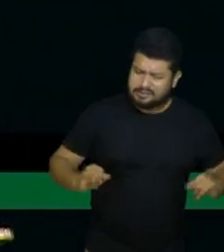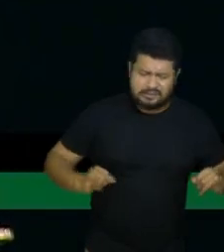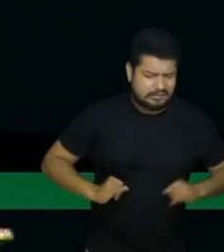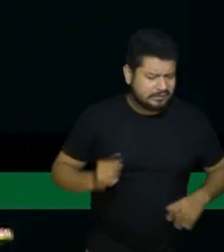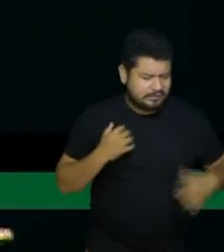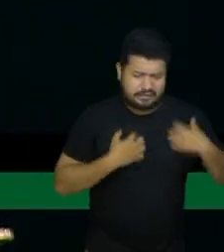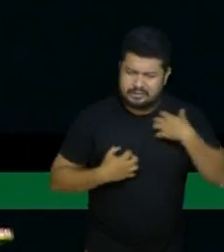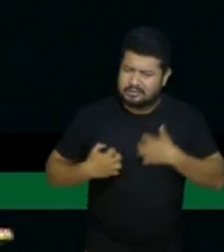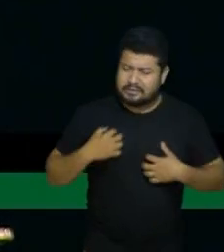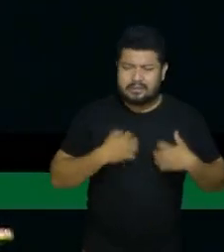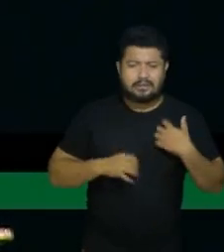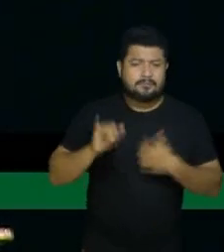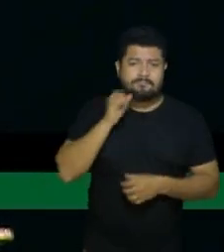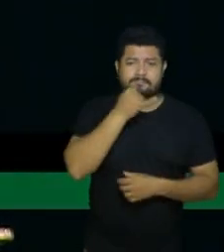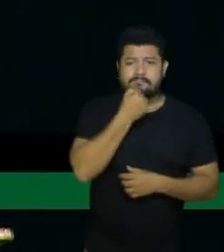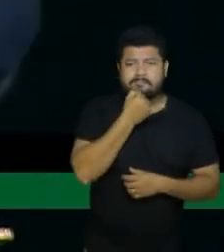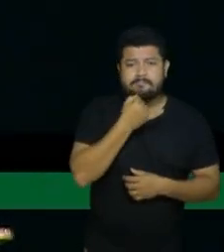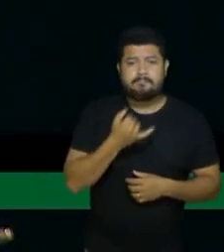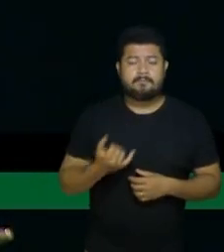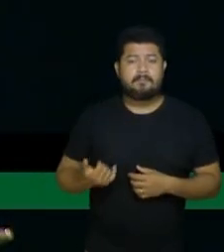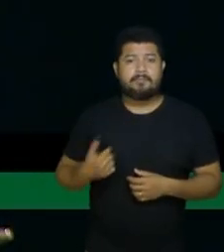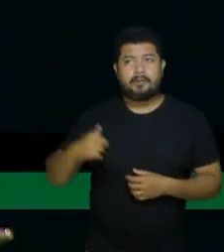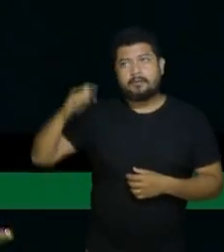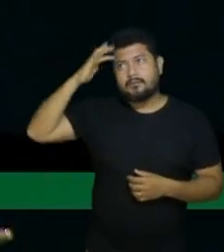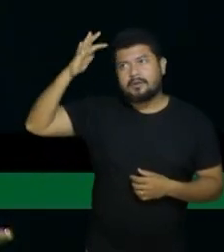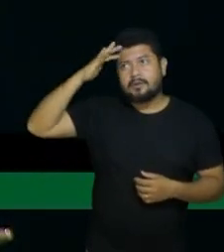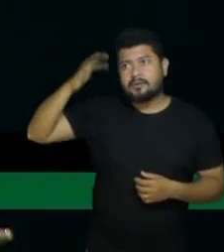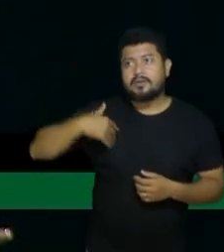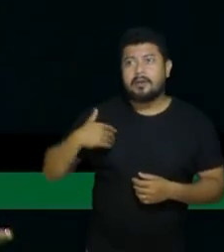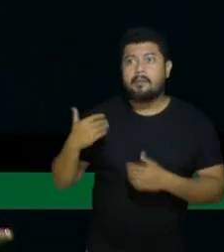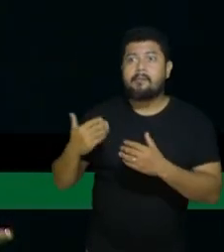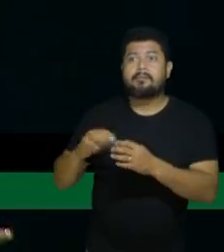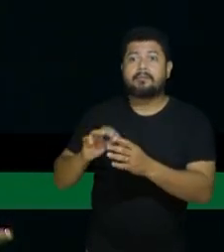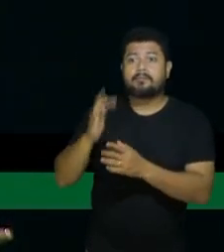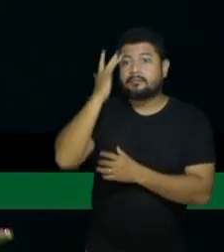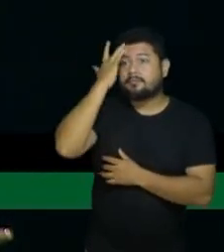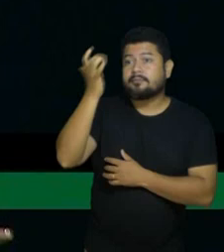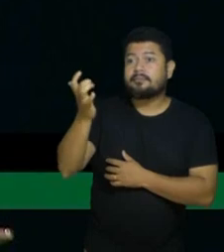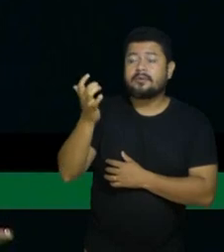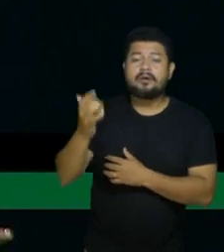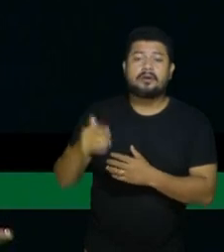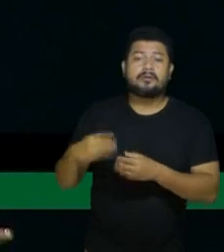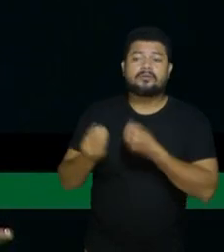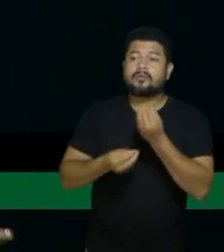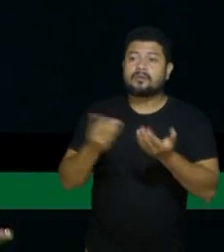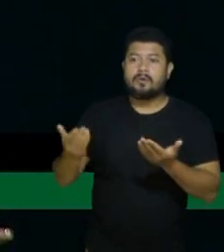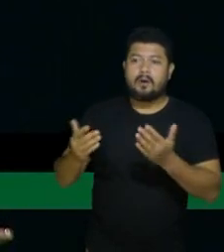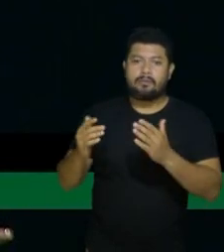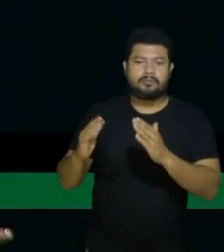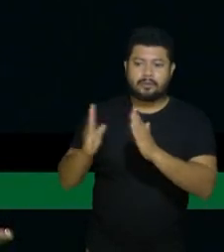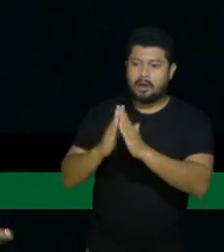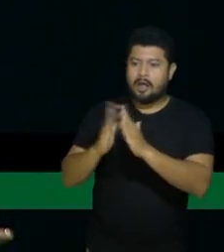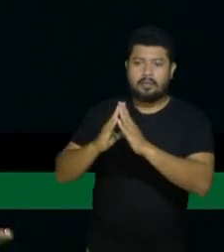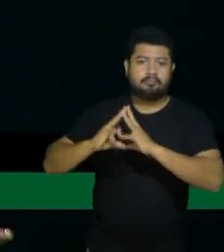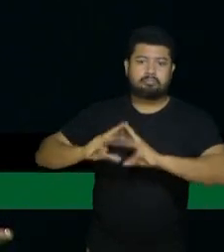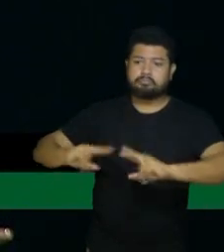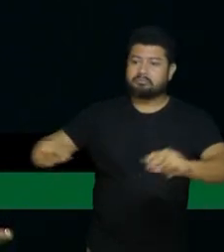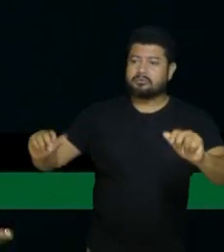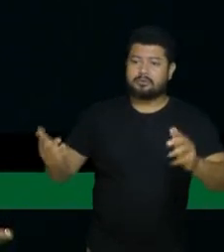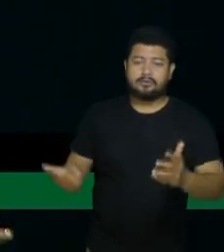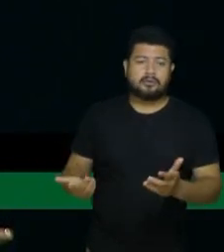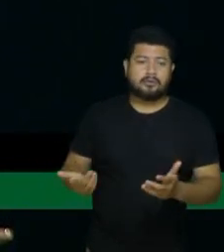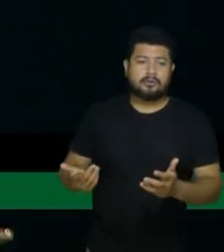ter nem imaginar como vai ser outro dia porque a casa sumiu cidades sumiram bairros